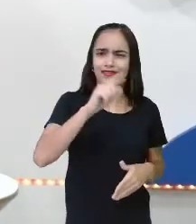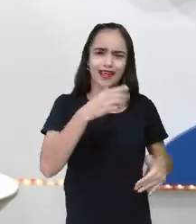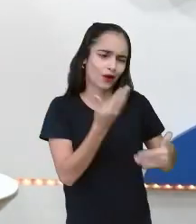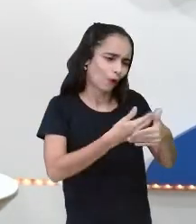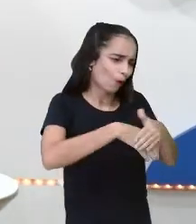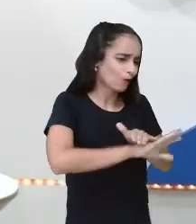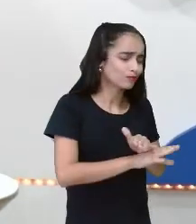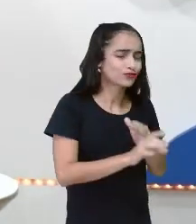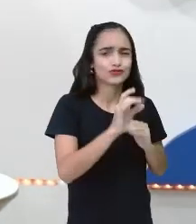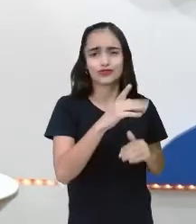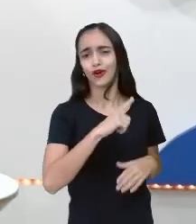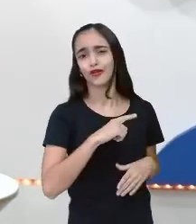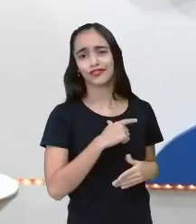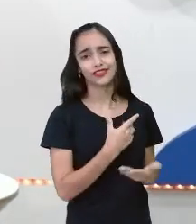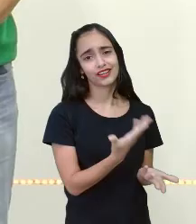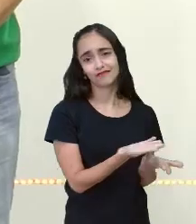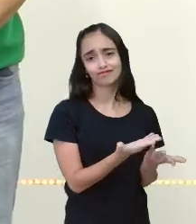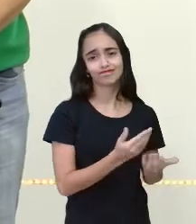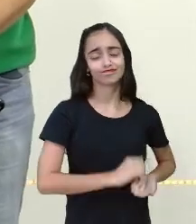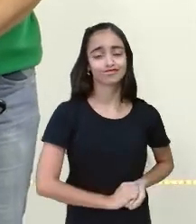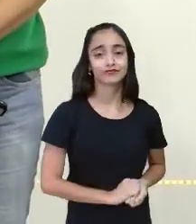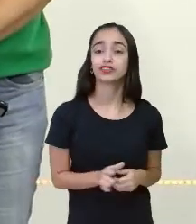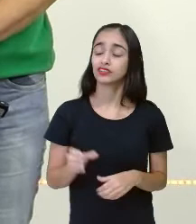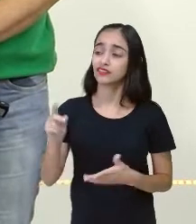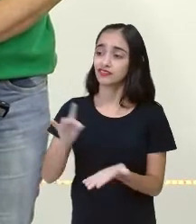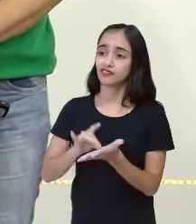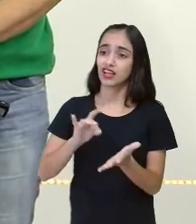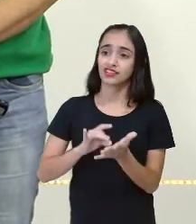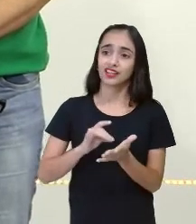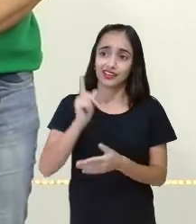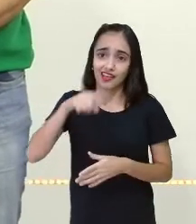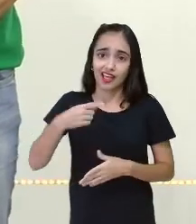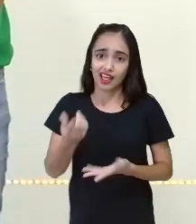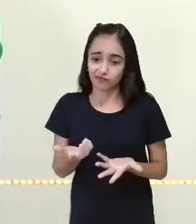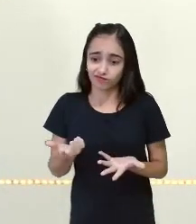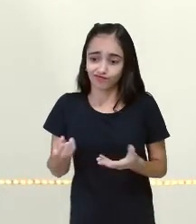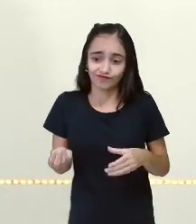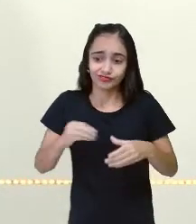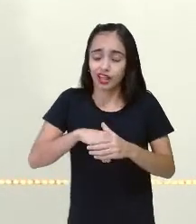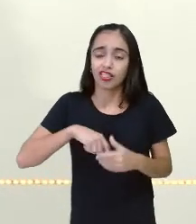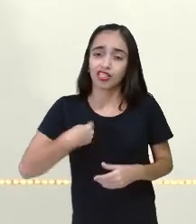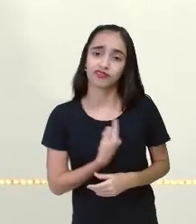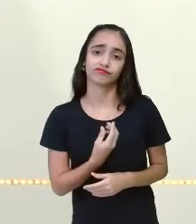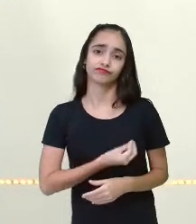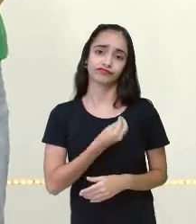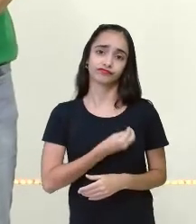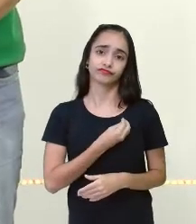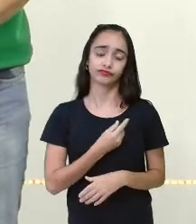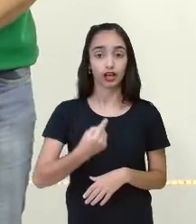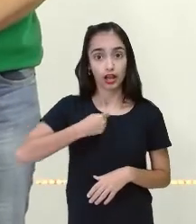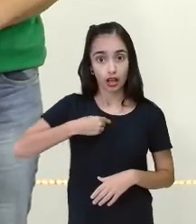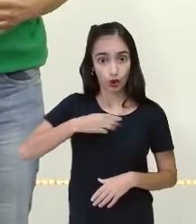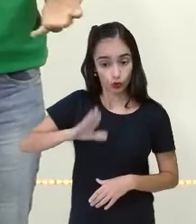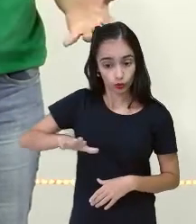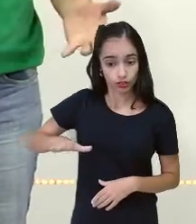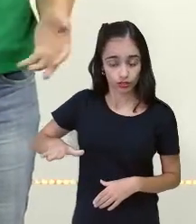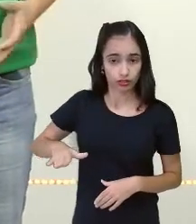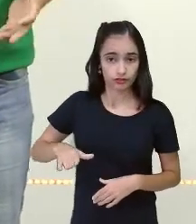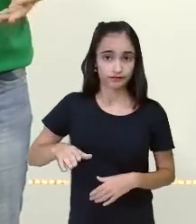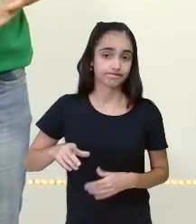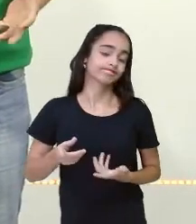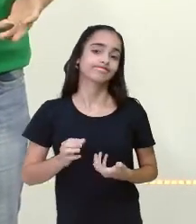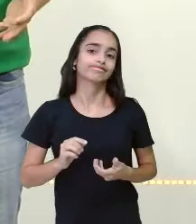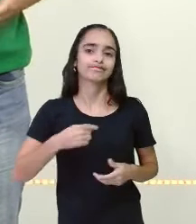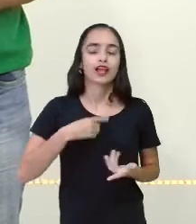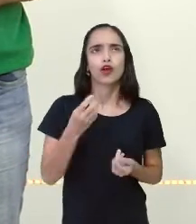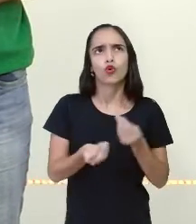Só tinha aquilo mesmo. É verdade, fazia parte, inclusive... Fazia parte da vida, pois é. Inclusive, quando eu era criança, vou fazer aqui uma confissão,